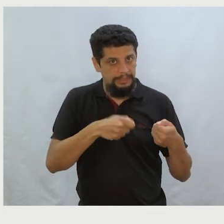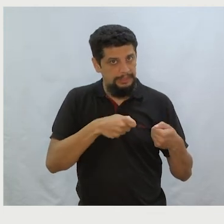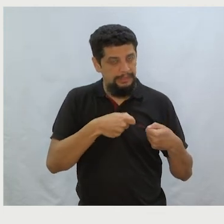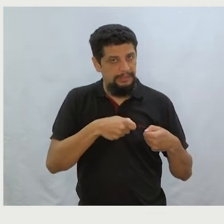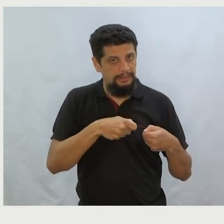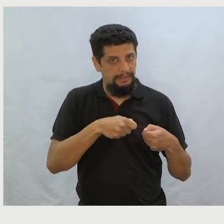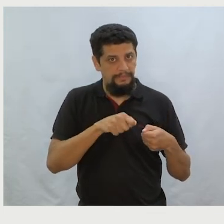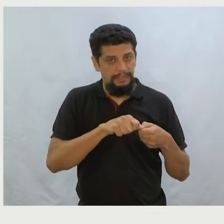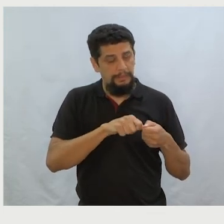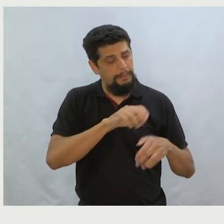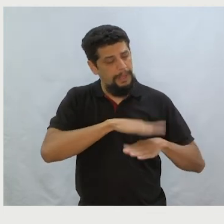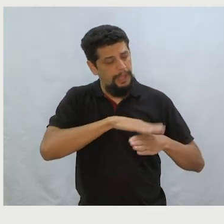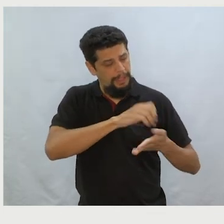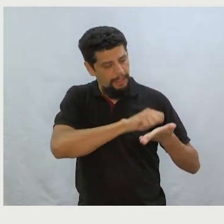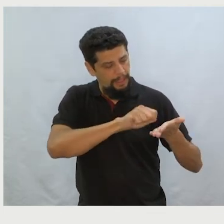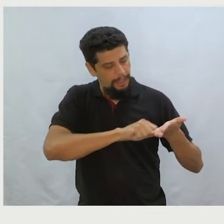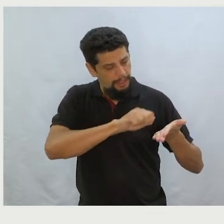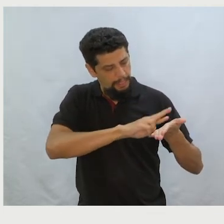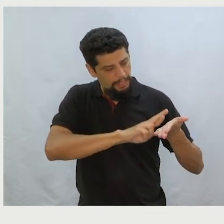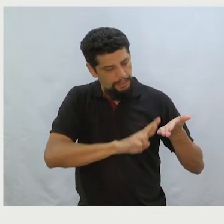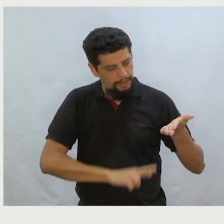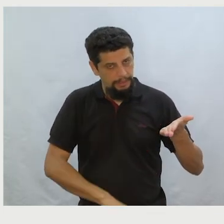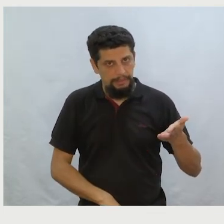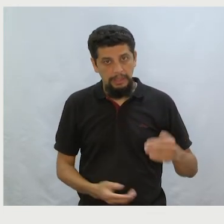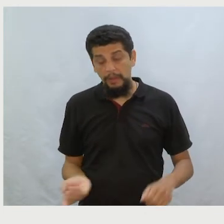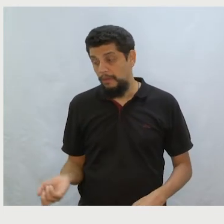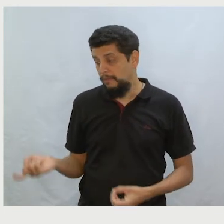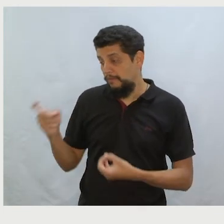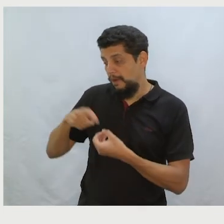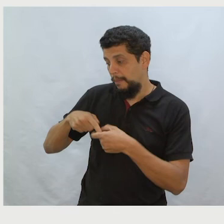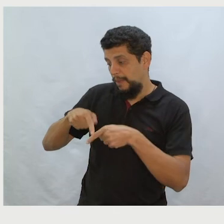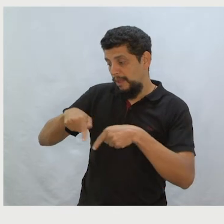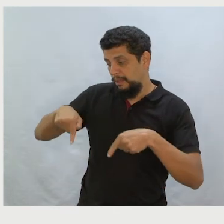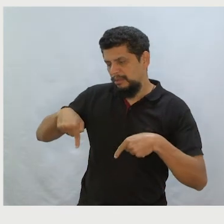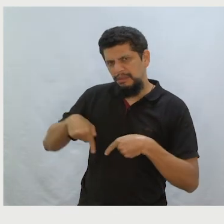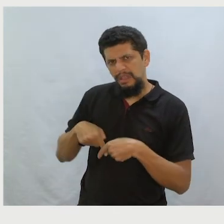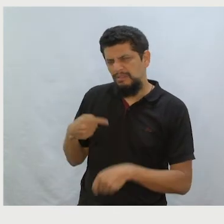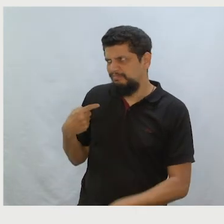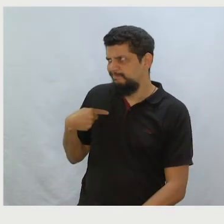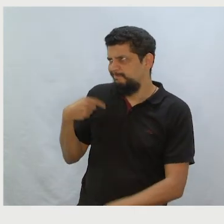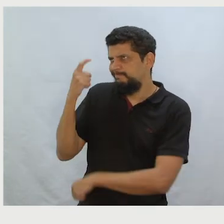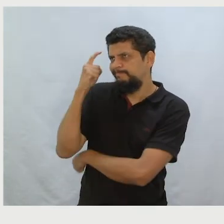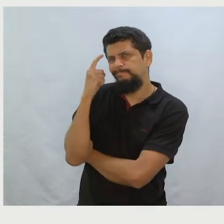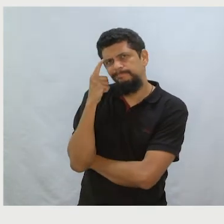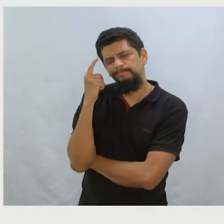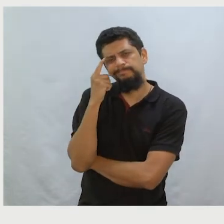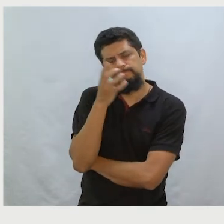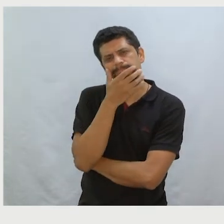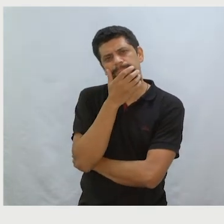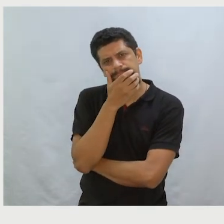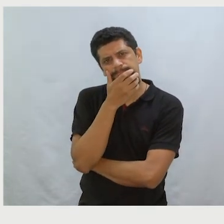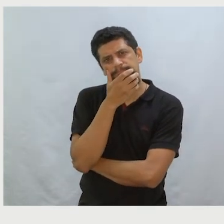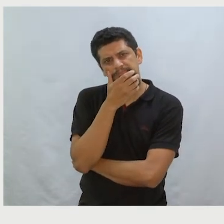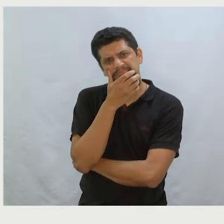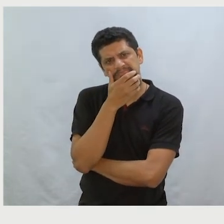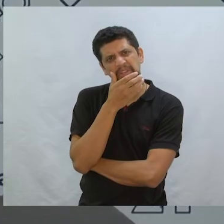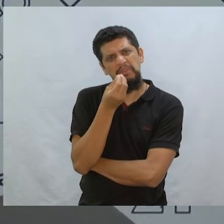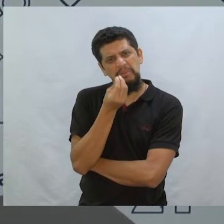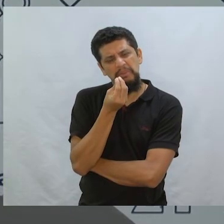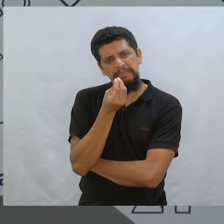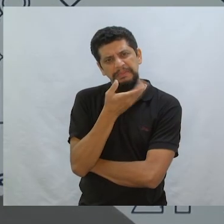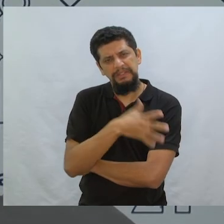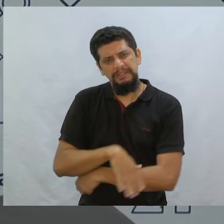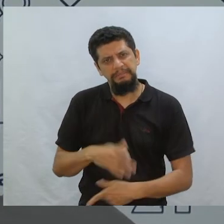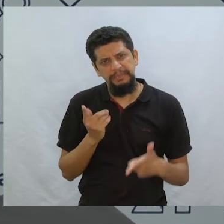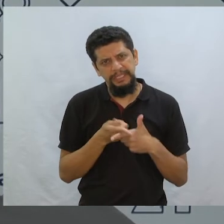redações então mandou de volta para a sala de aula eu fiquei pensando muito nisso nisso